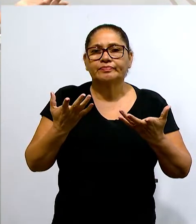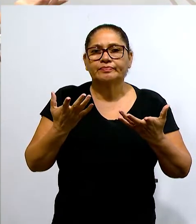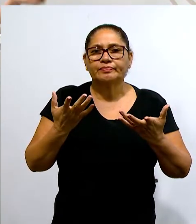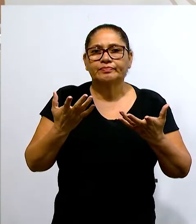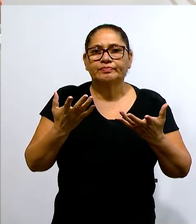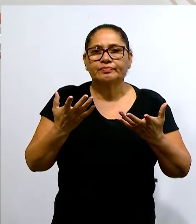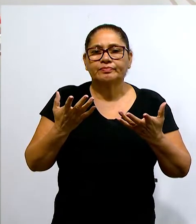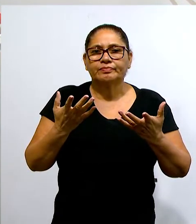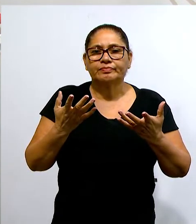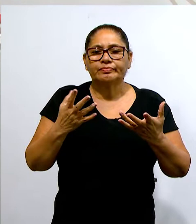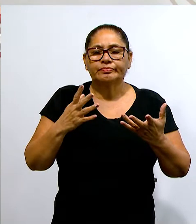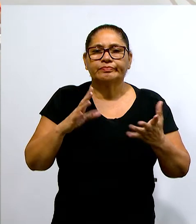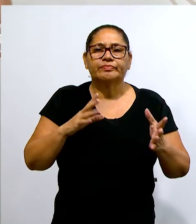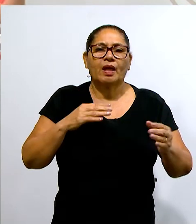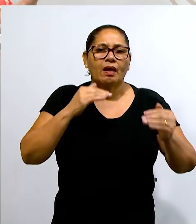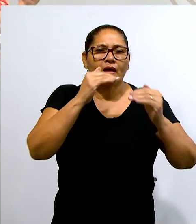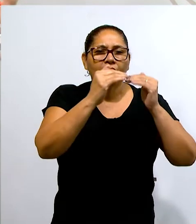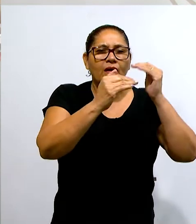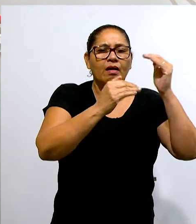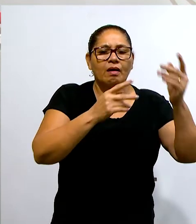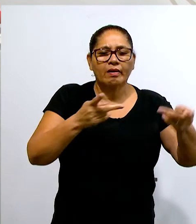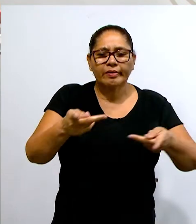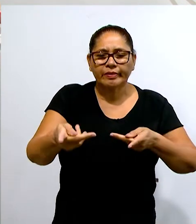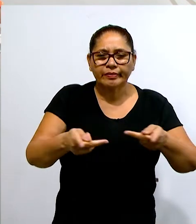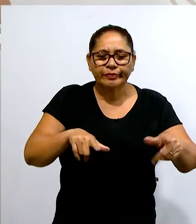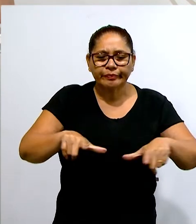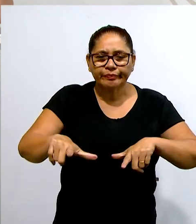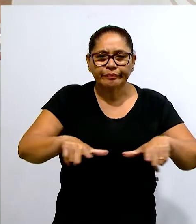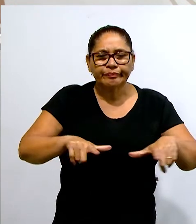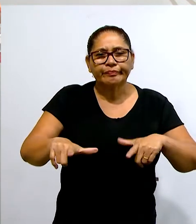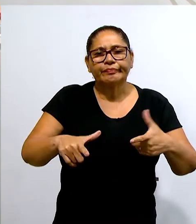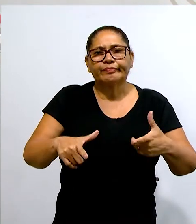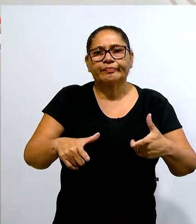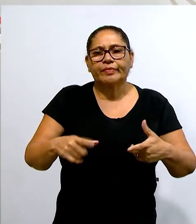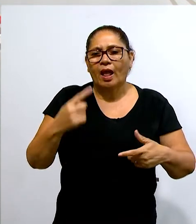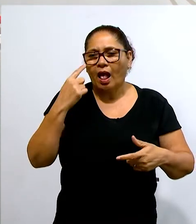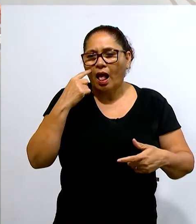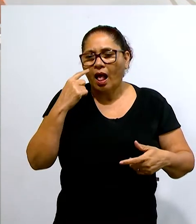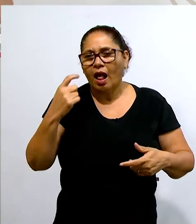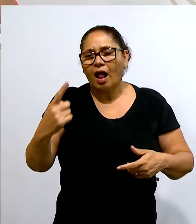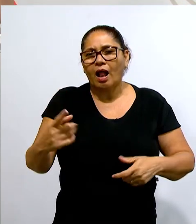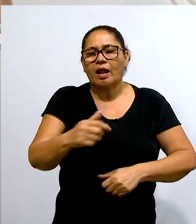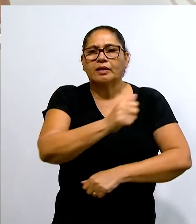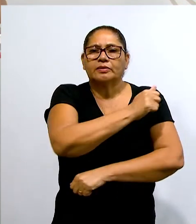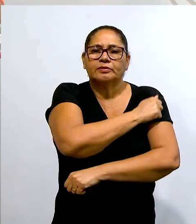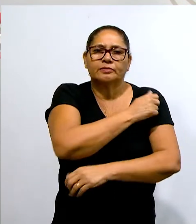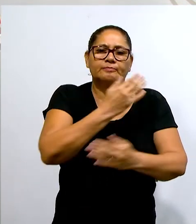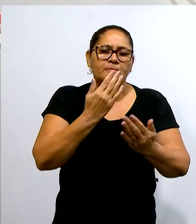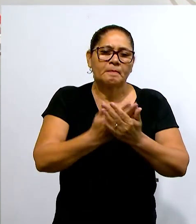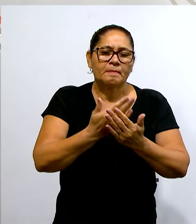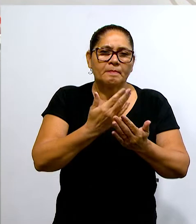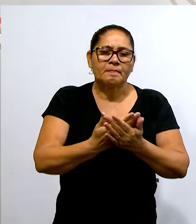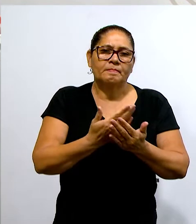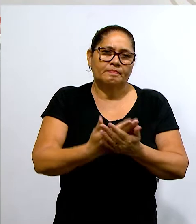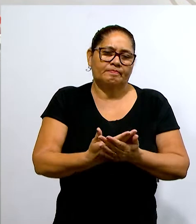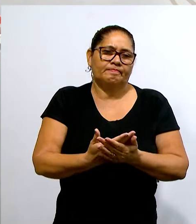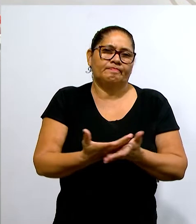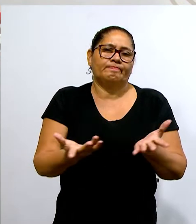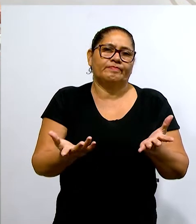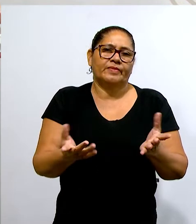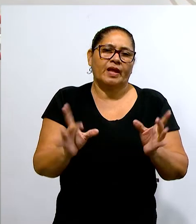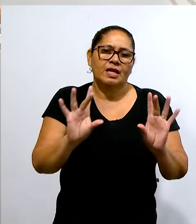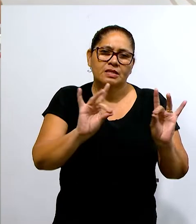de um desenvolvimento de um projeto, de um trabalho, de um centro de interesse daquele aluno, de um estudo de um meio pontual